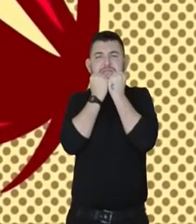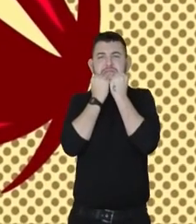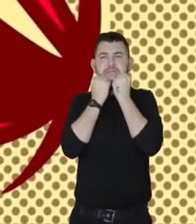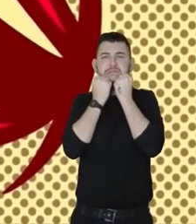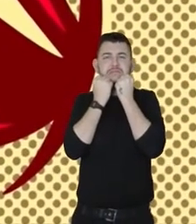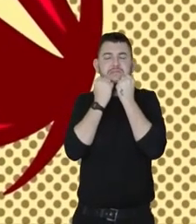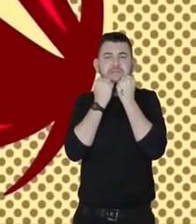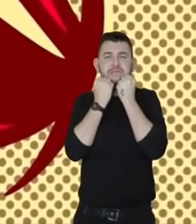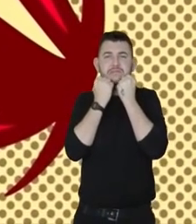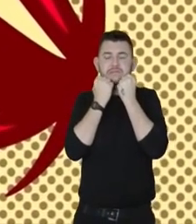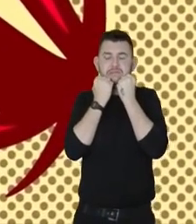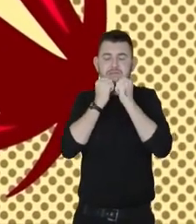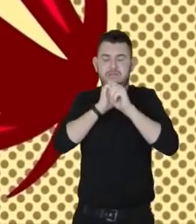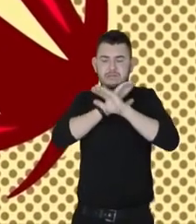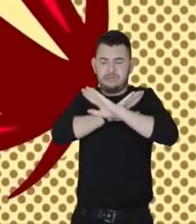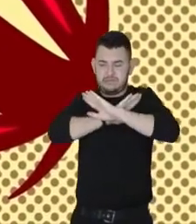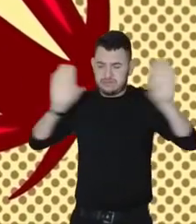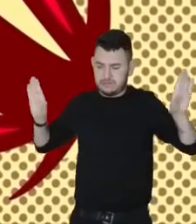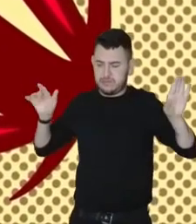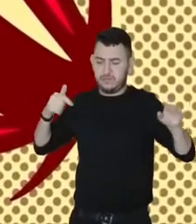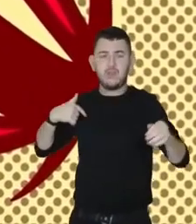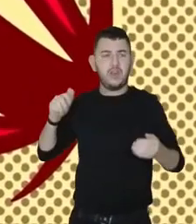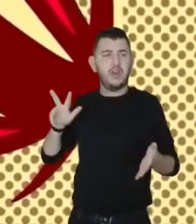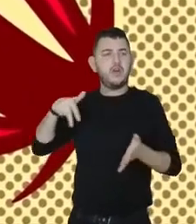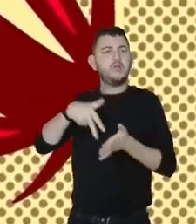agora eu vou falar.